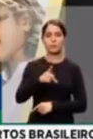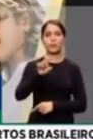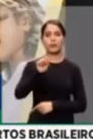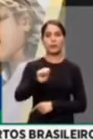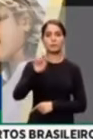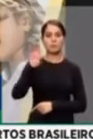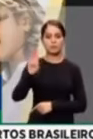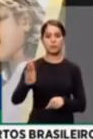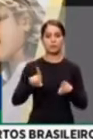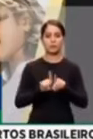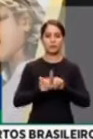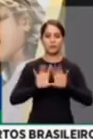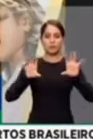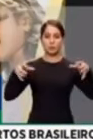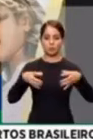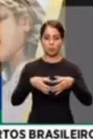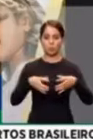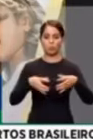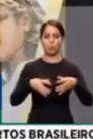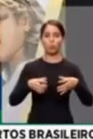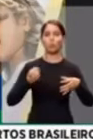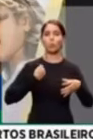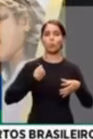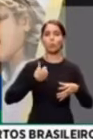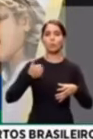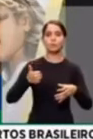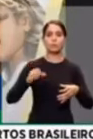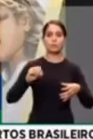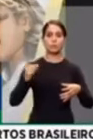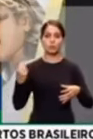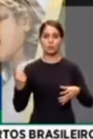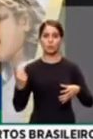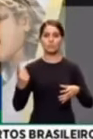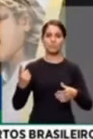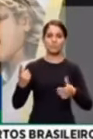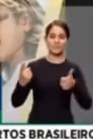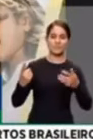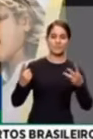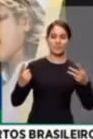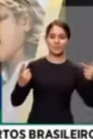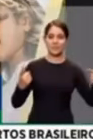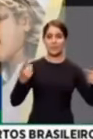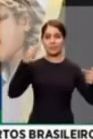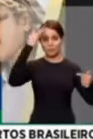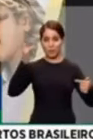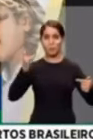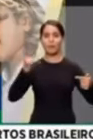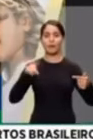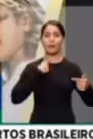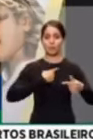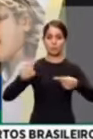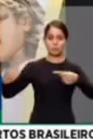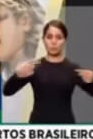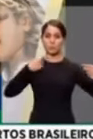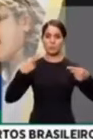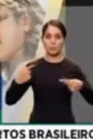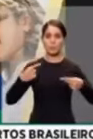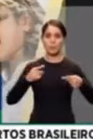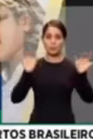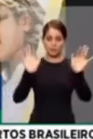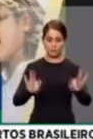os dois PLs 101 e 137 para amanhã e vamos encerrar essa discussão. O governo